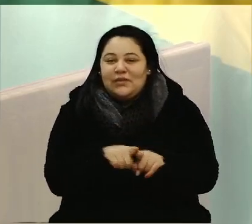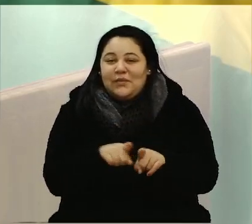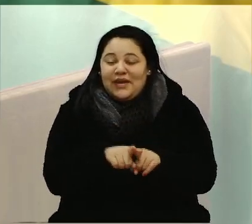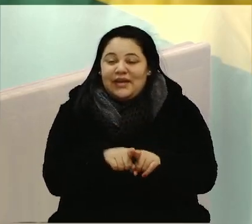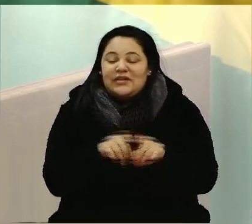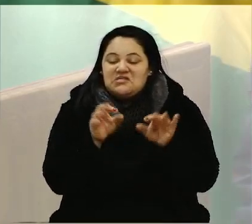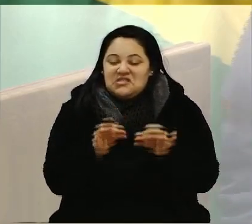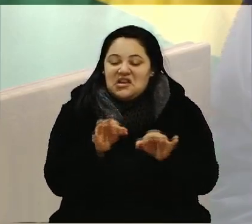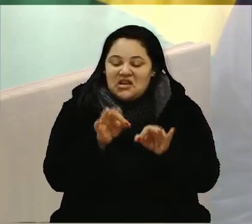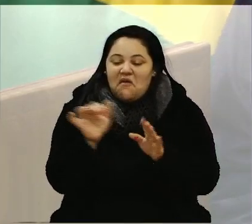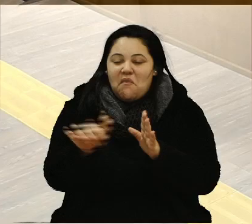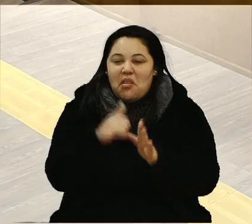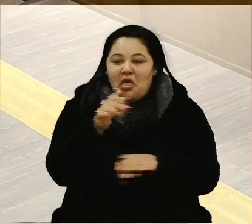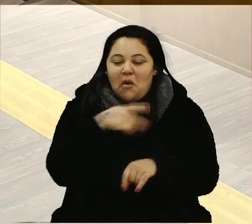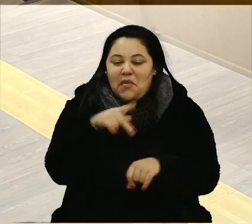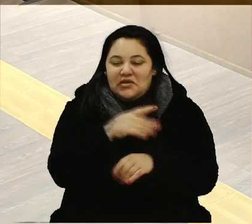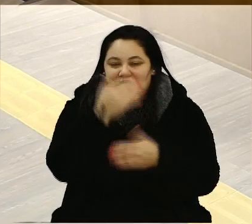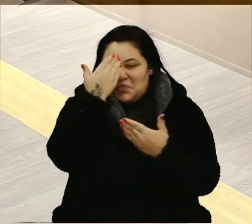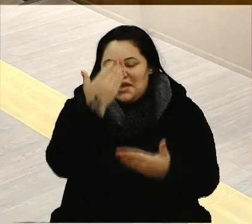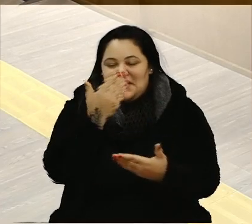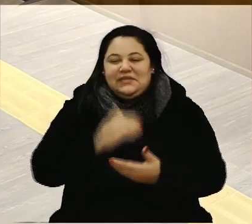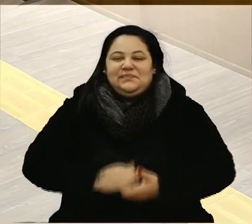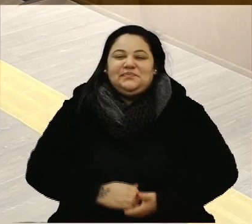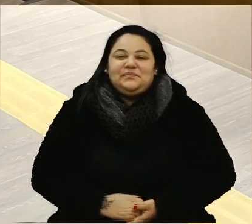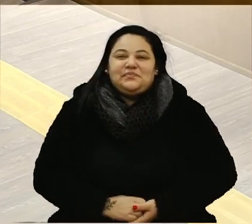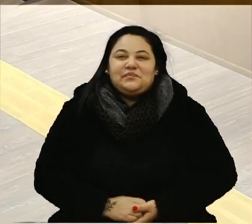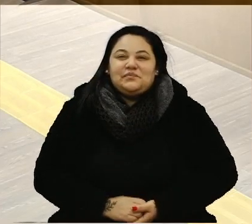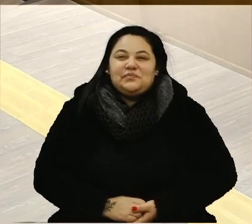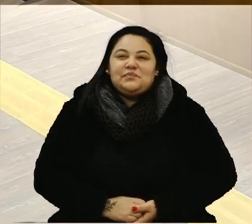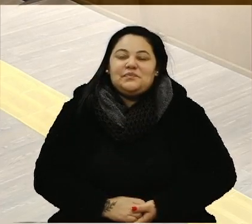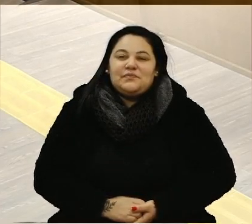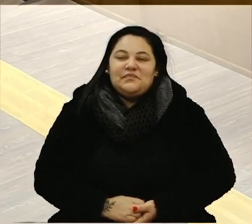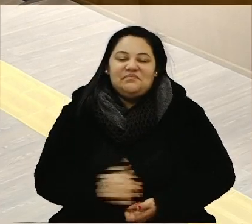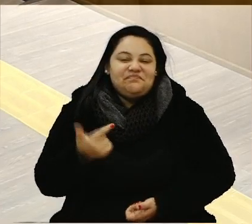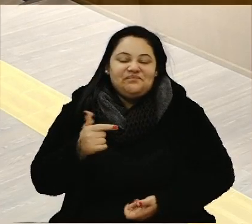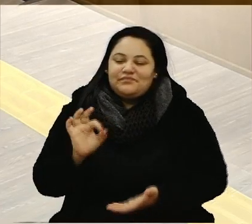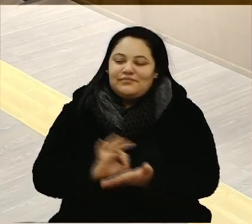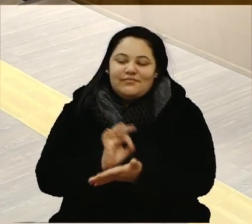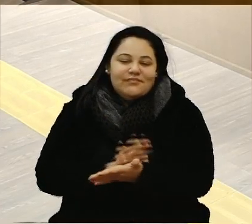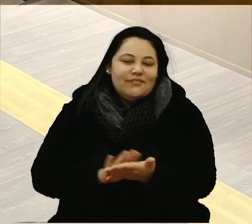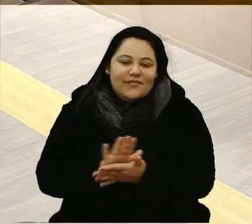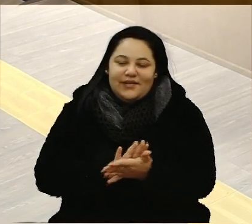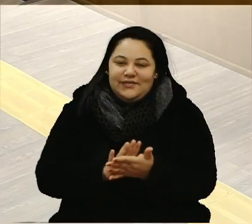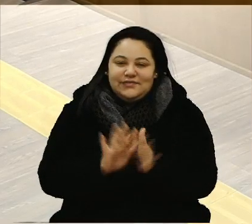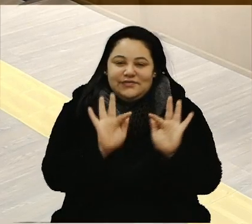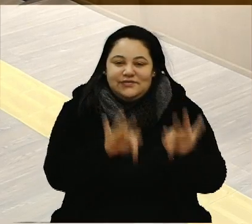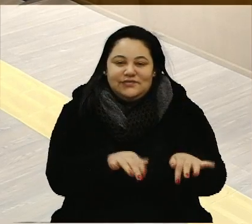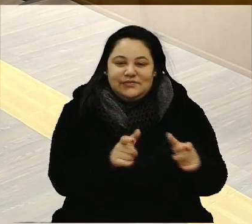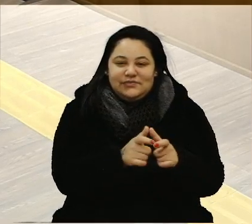melhorar o nosso país. Obrigado. Sem mais inscritos, encerradas as pequenas comunicações.